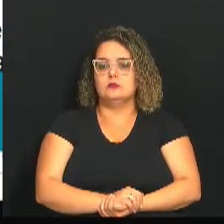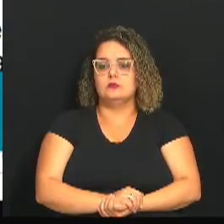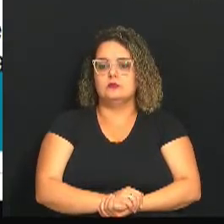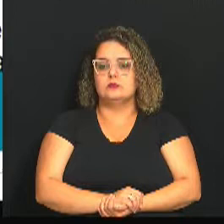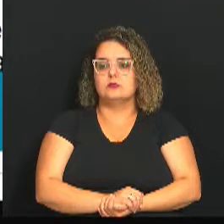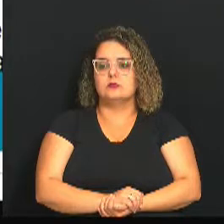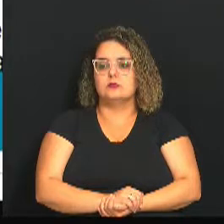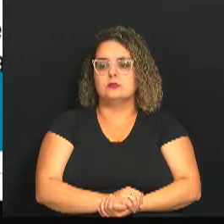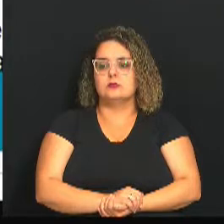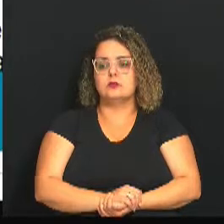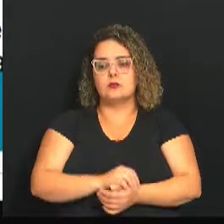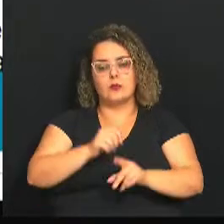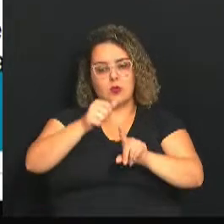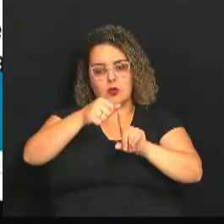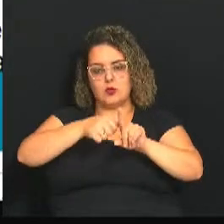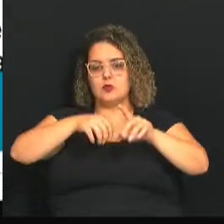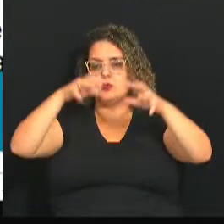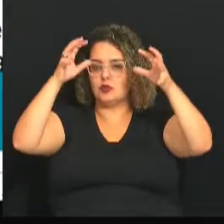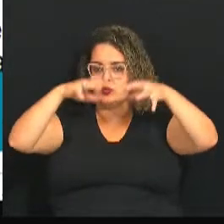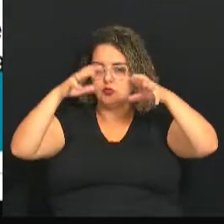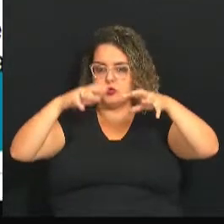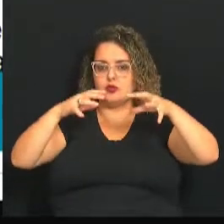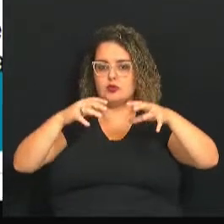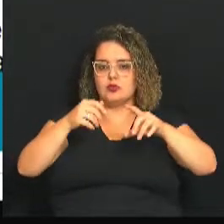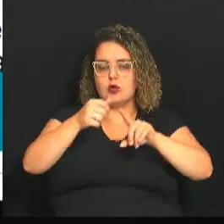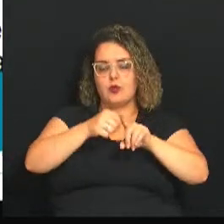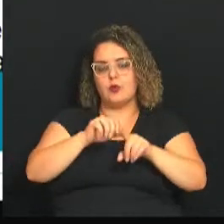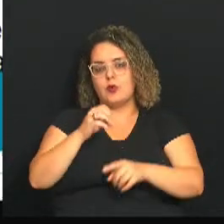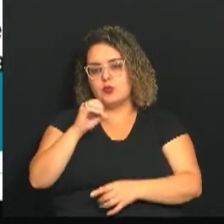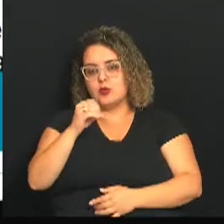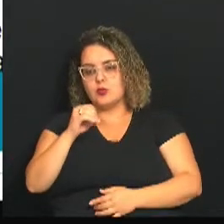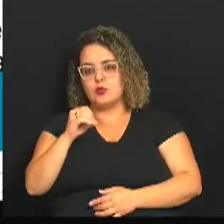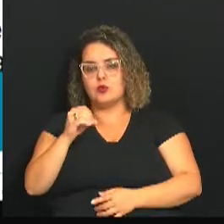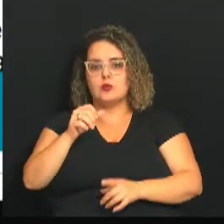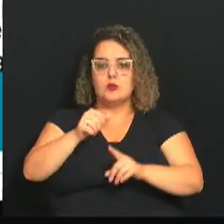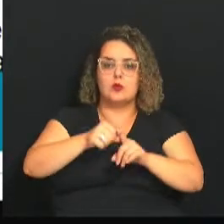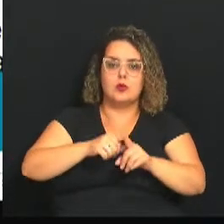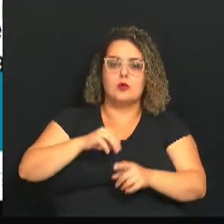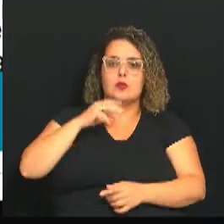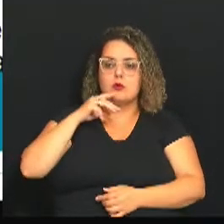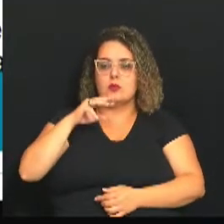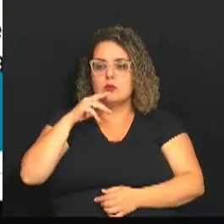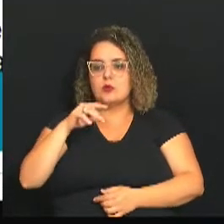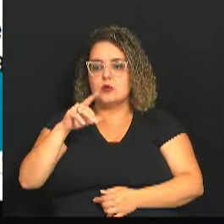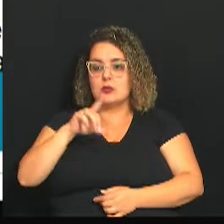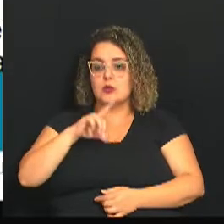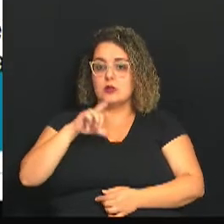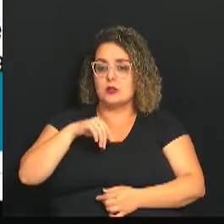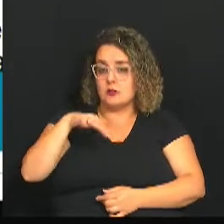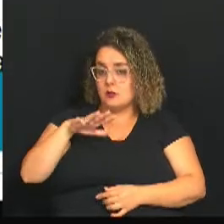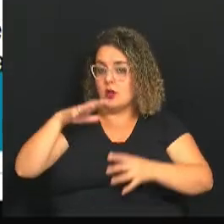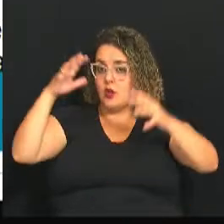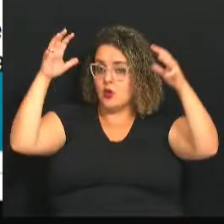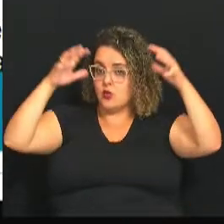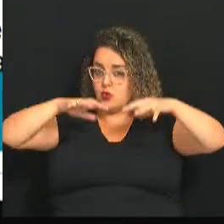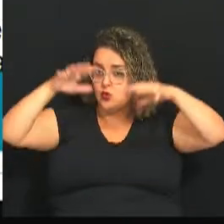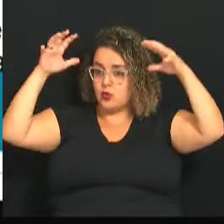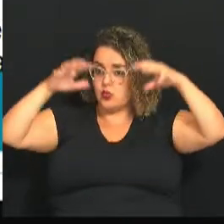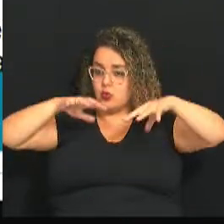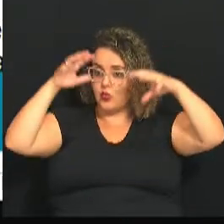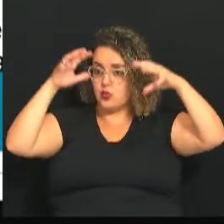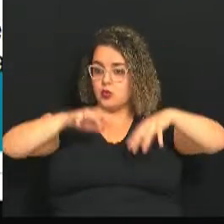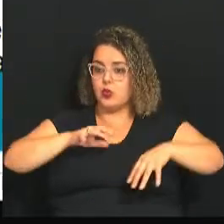os meses chuvosos, né, entre outubro e março, são os meses que mais há casos. Há alguns casos